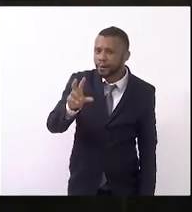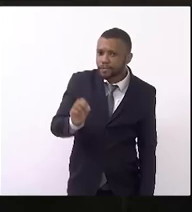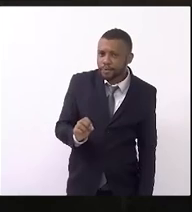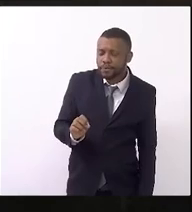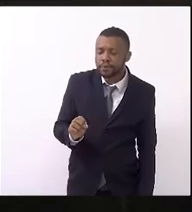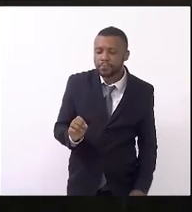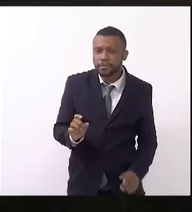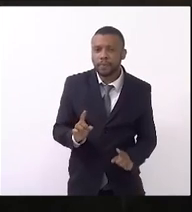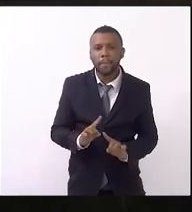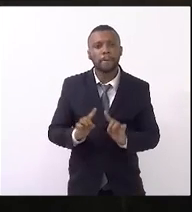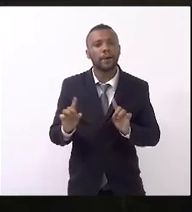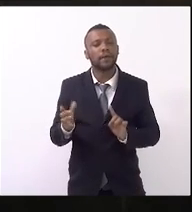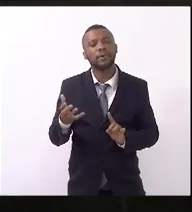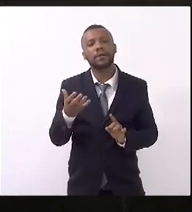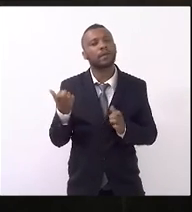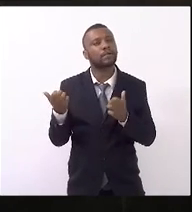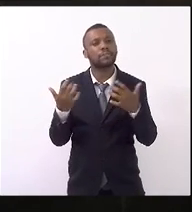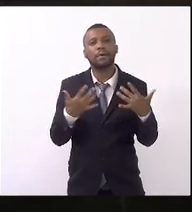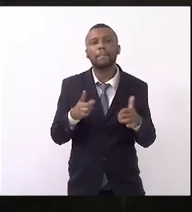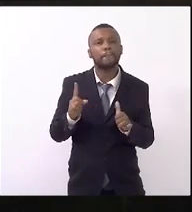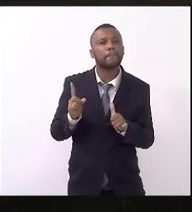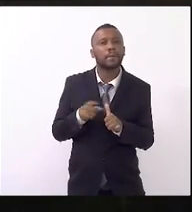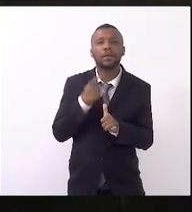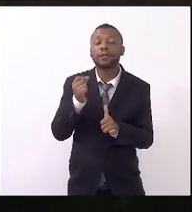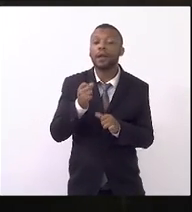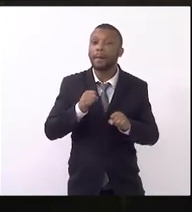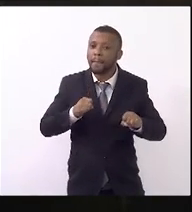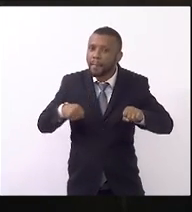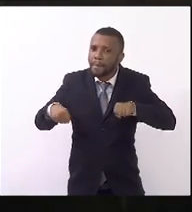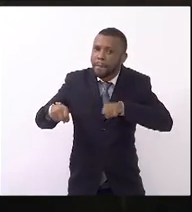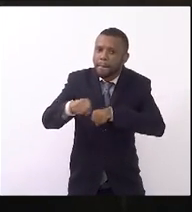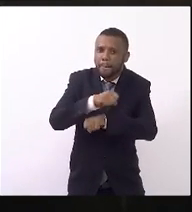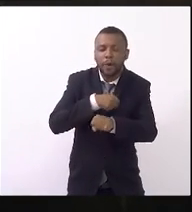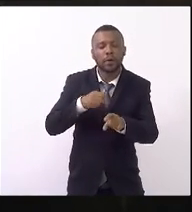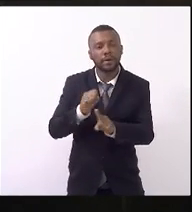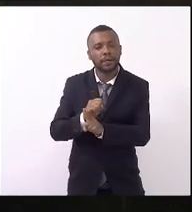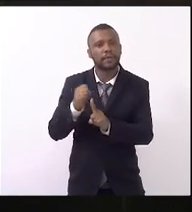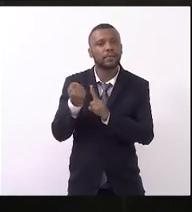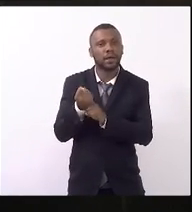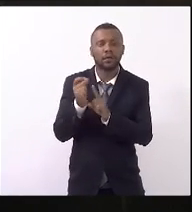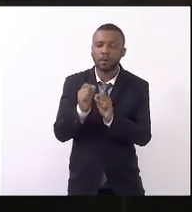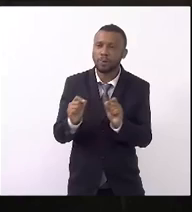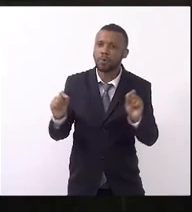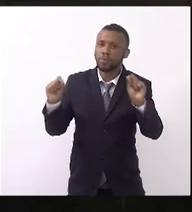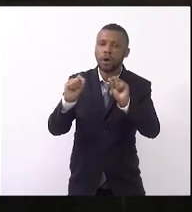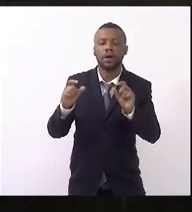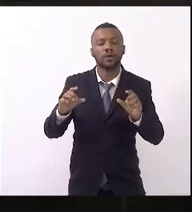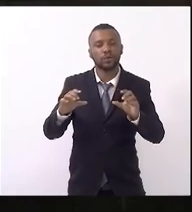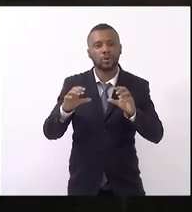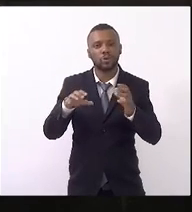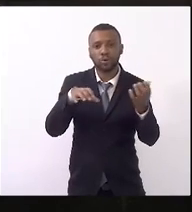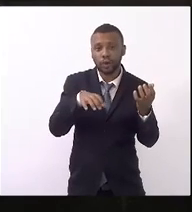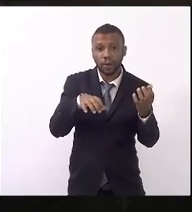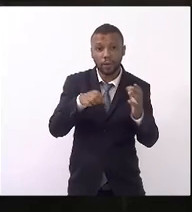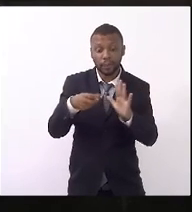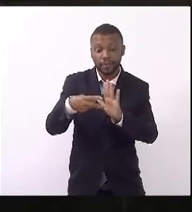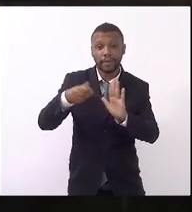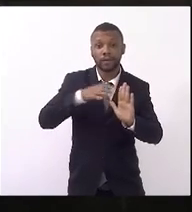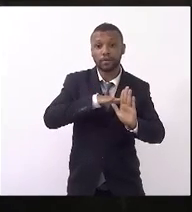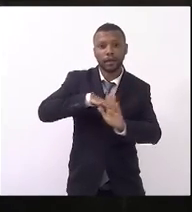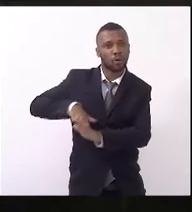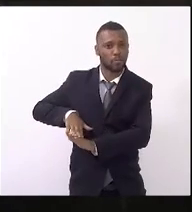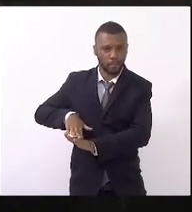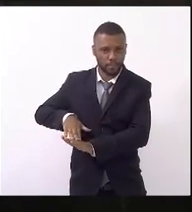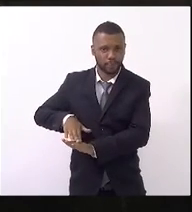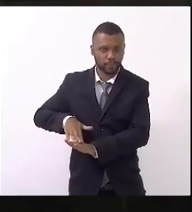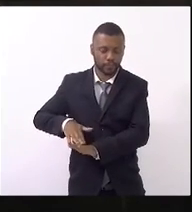mas eu quero dizer, em primeiro lugar, que há mobilização na sociedade e no Congresso Nacional para derrubar esse veto. É bom